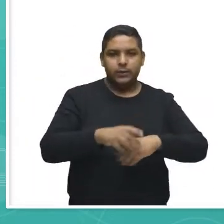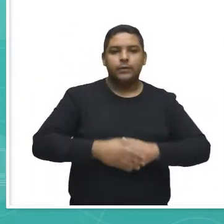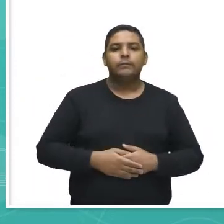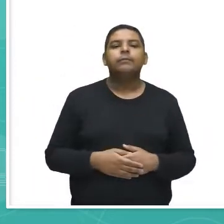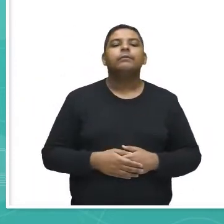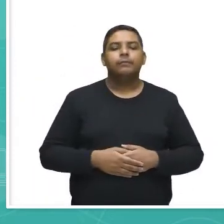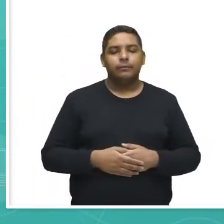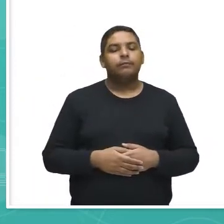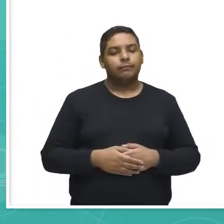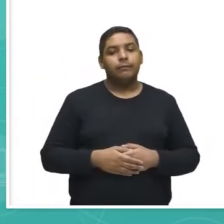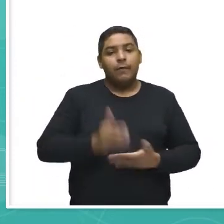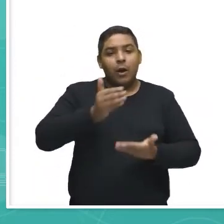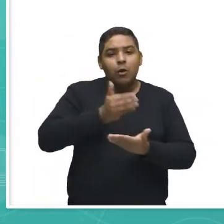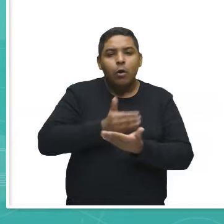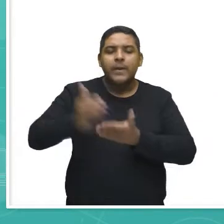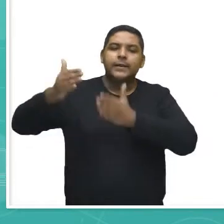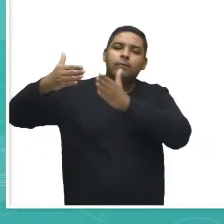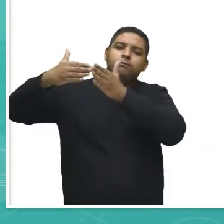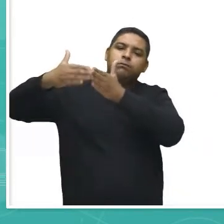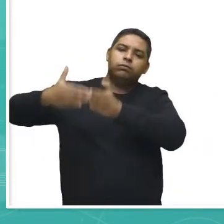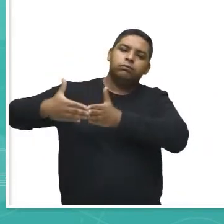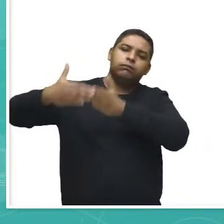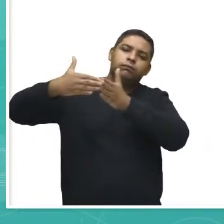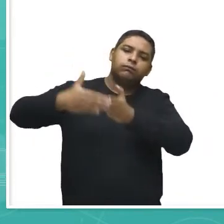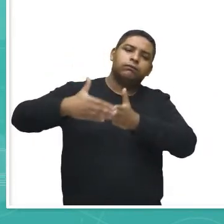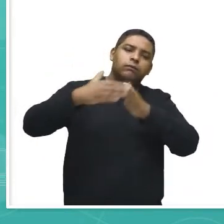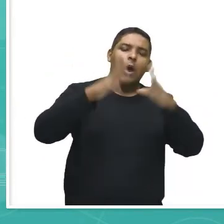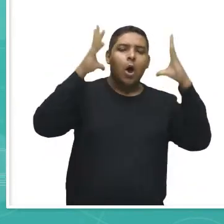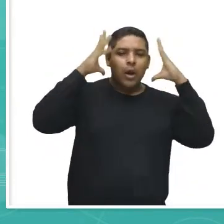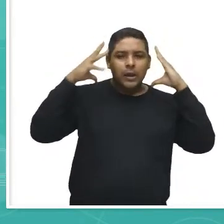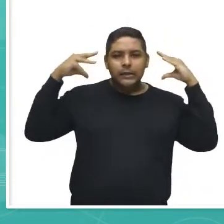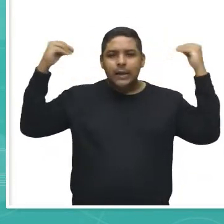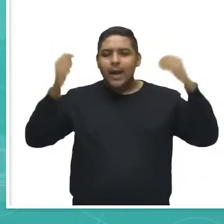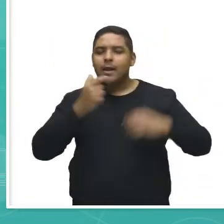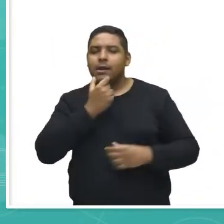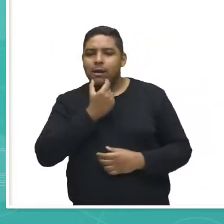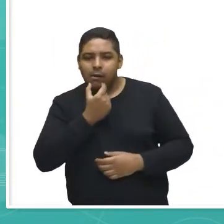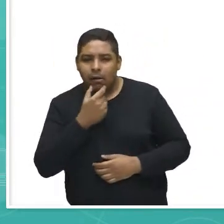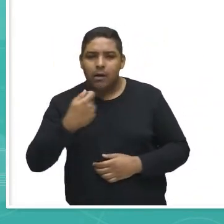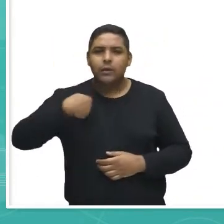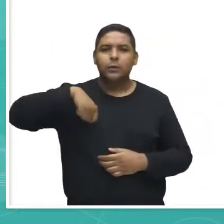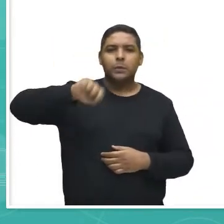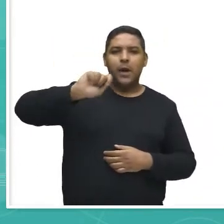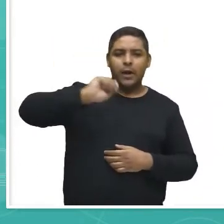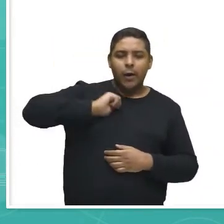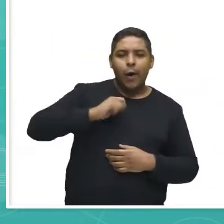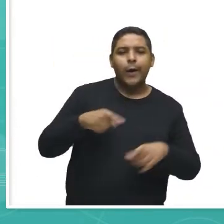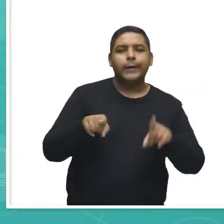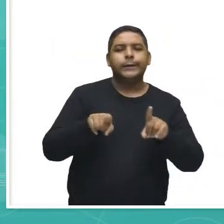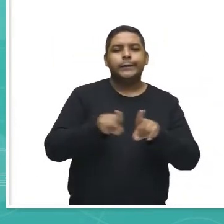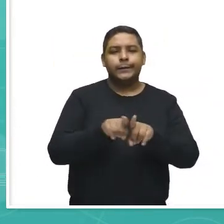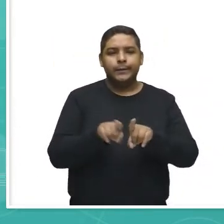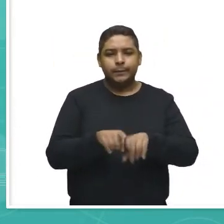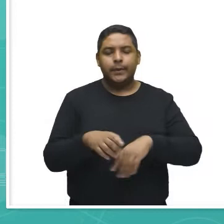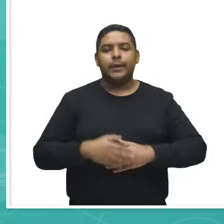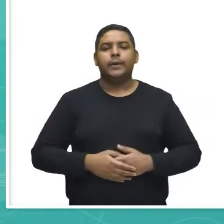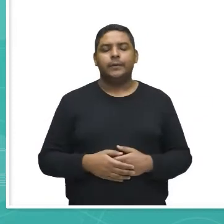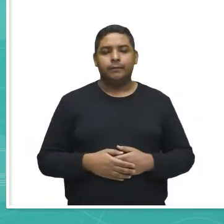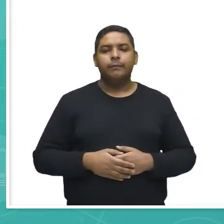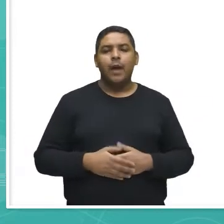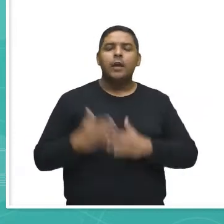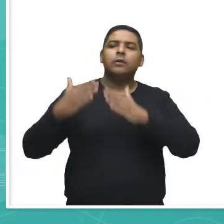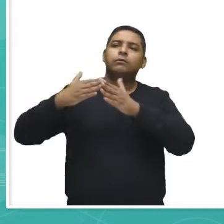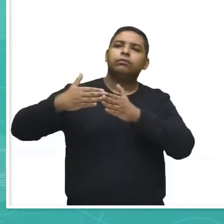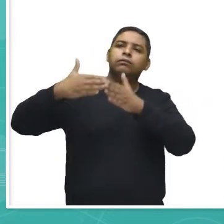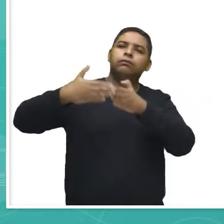grandes navegações, holandeses, ingleses, espanhóis, portugueses, indo para as terras que hoje a gente observa que é